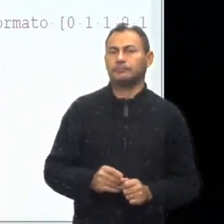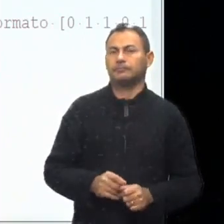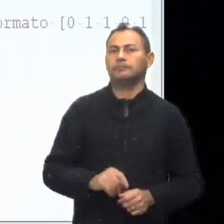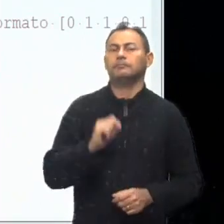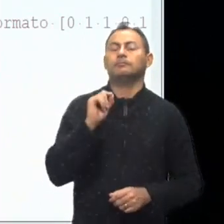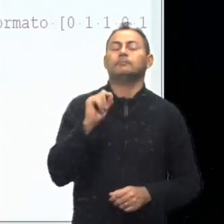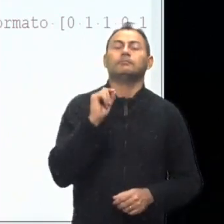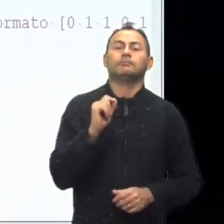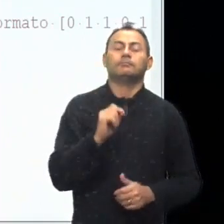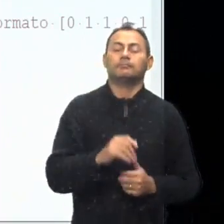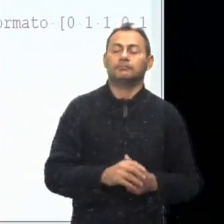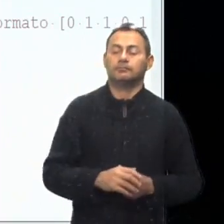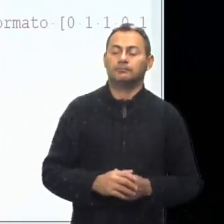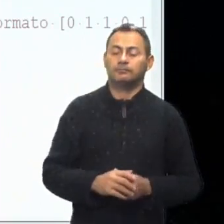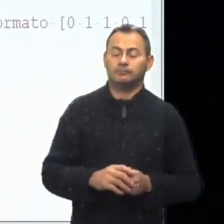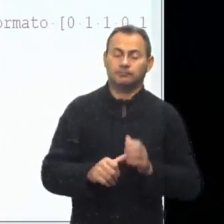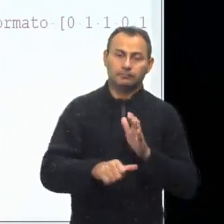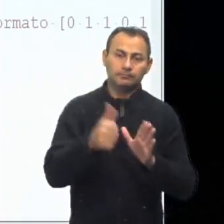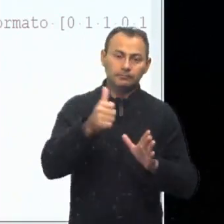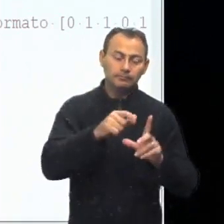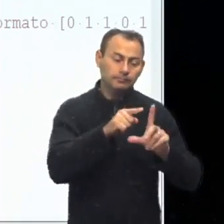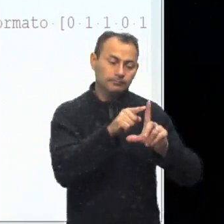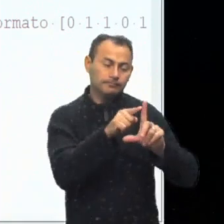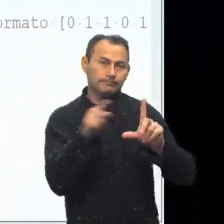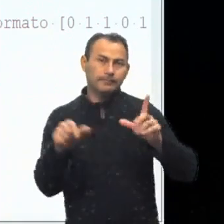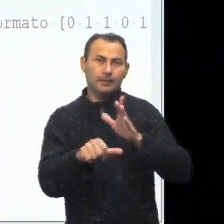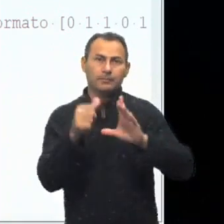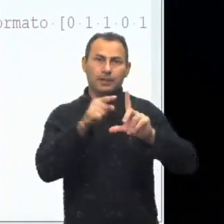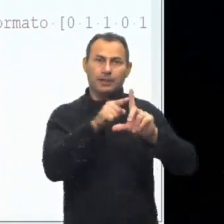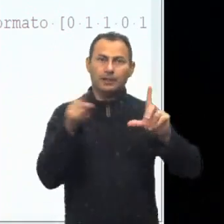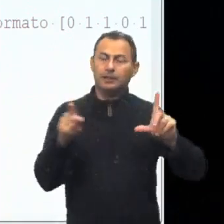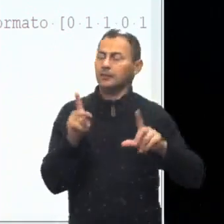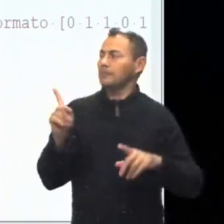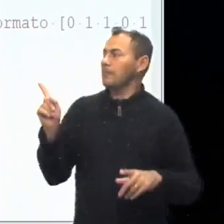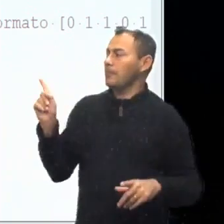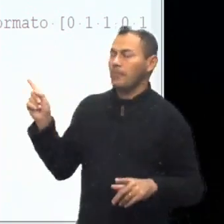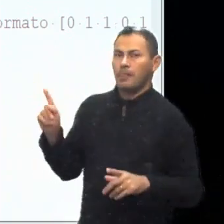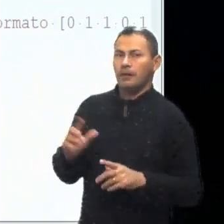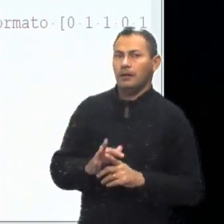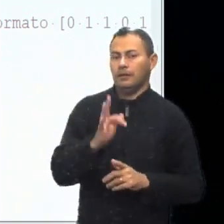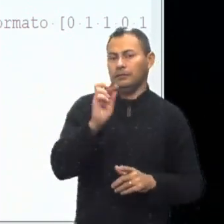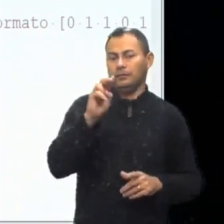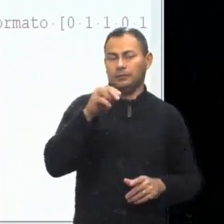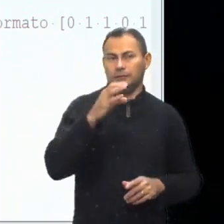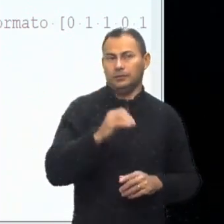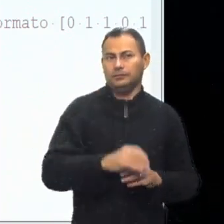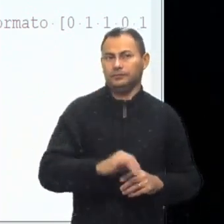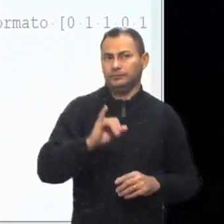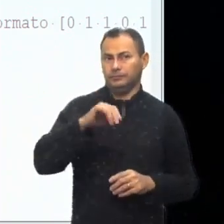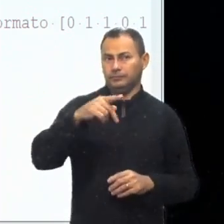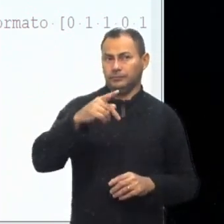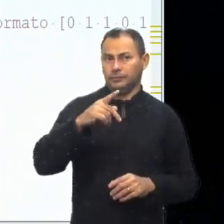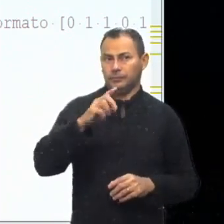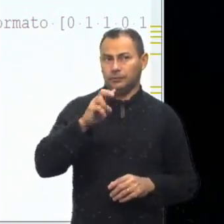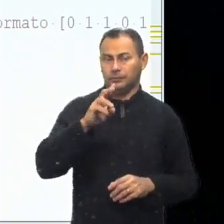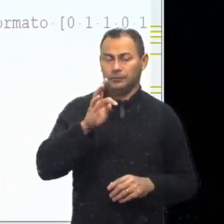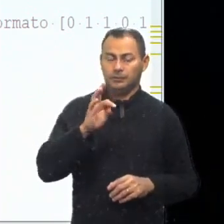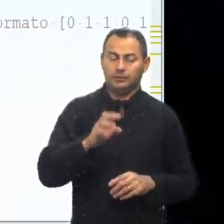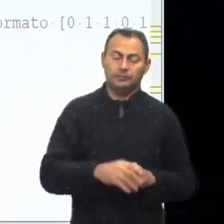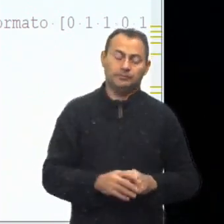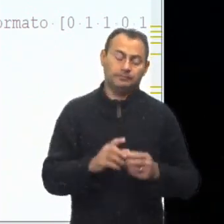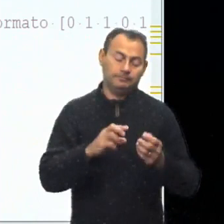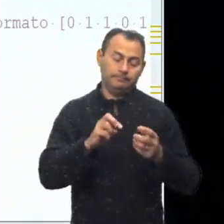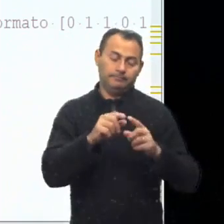o que essa primeira linha define? Essa função input, ela é a função responsável